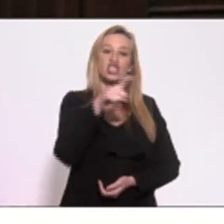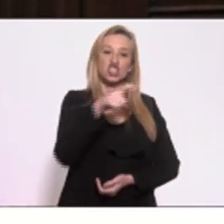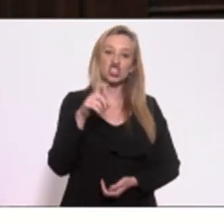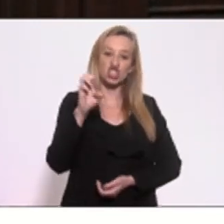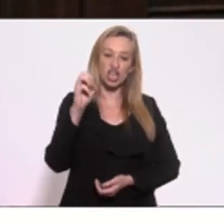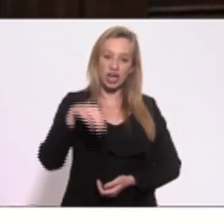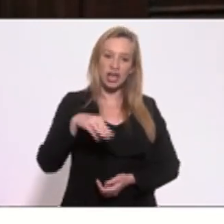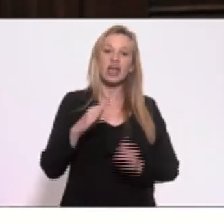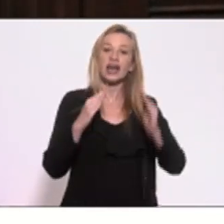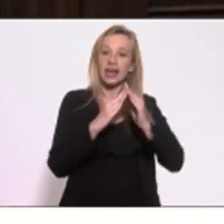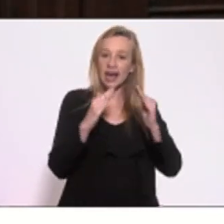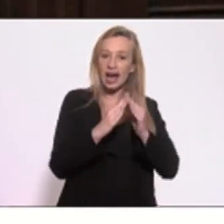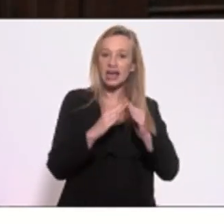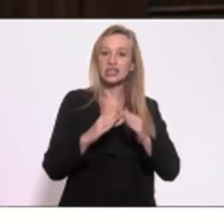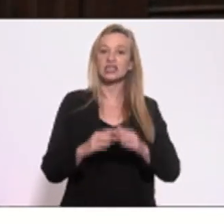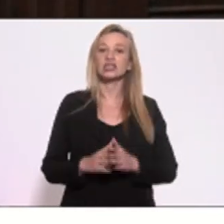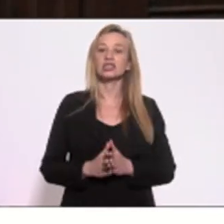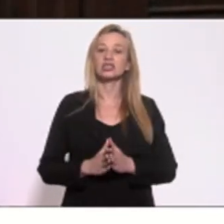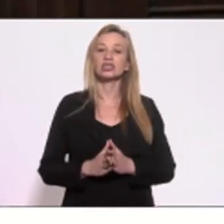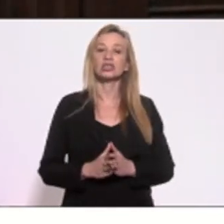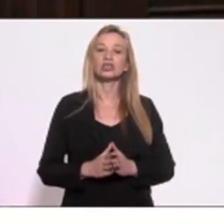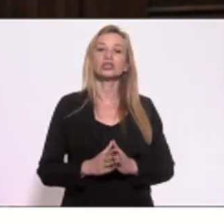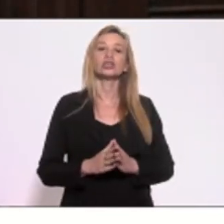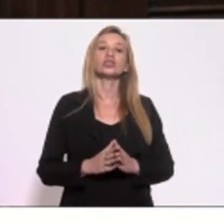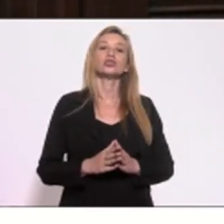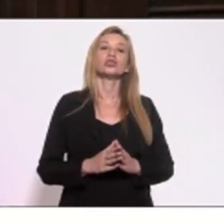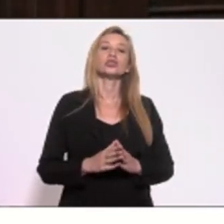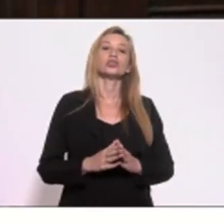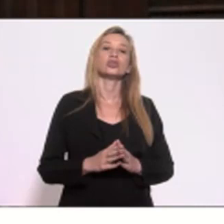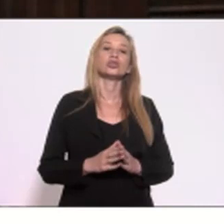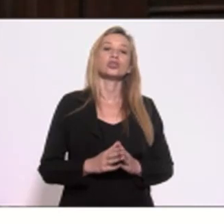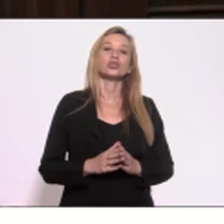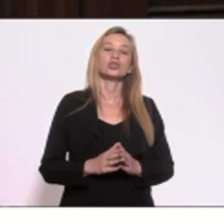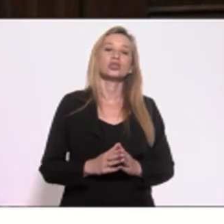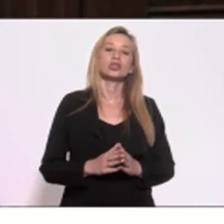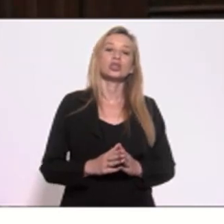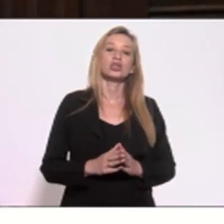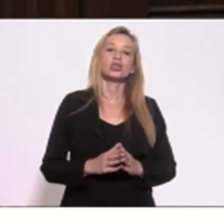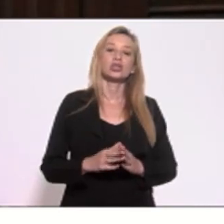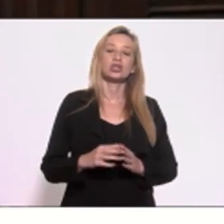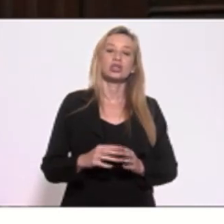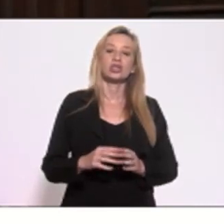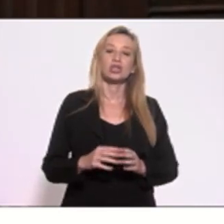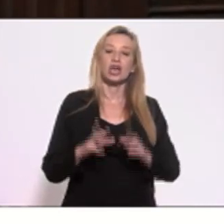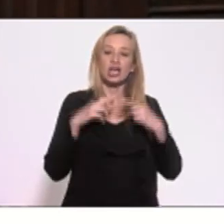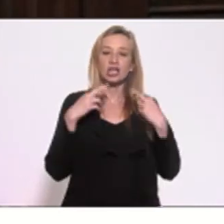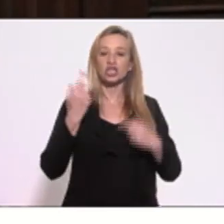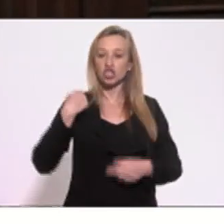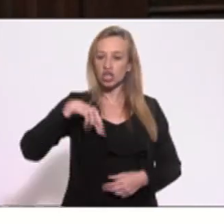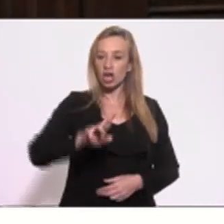de culto à religiosidade afro-brasileira. Ela é